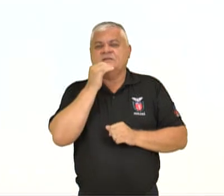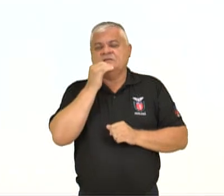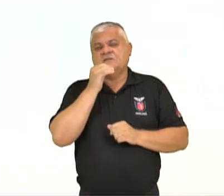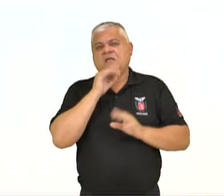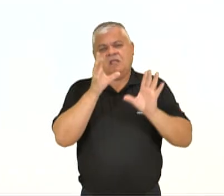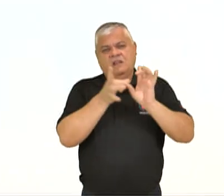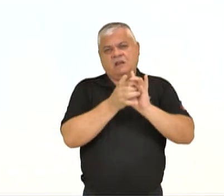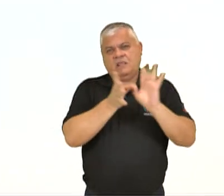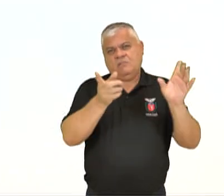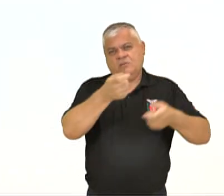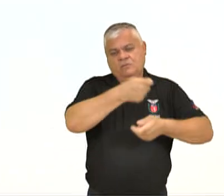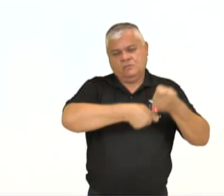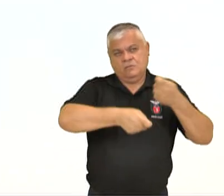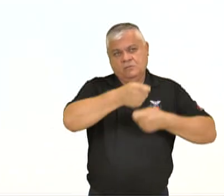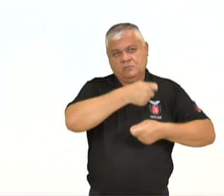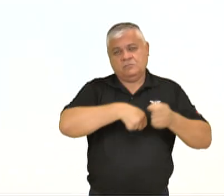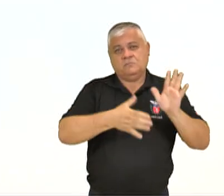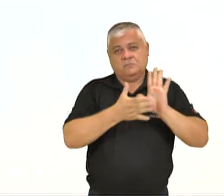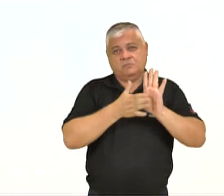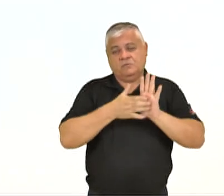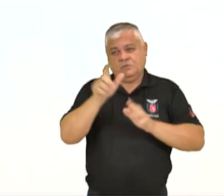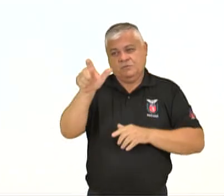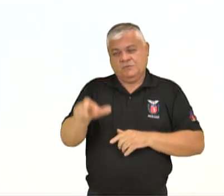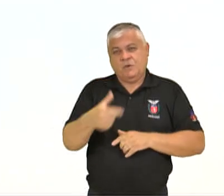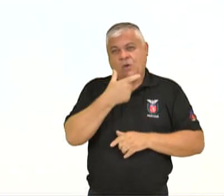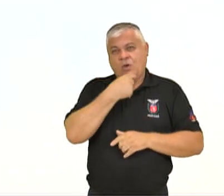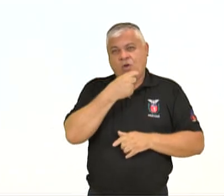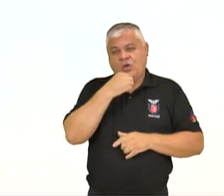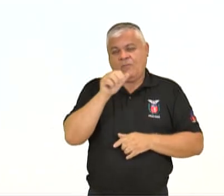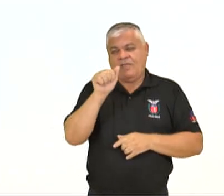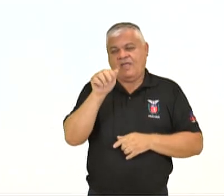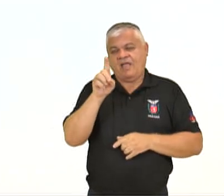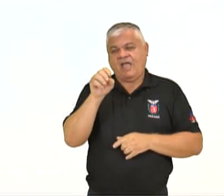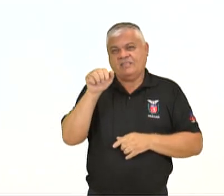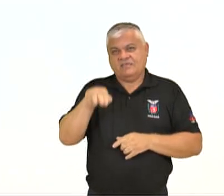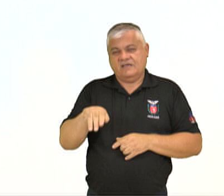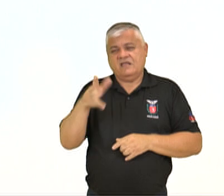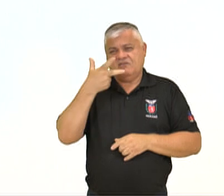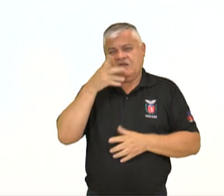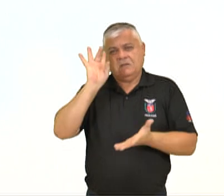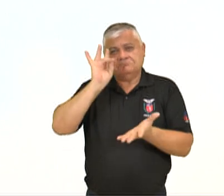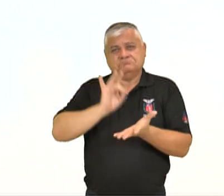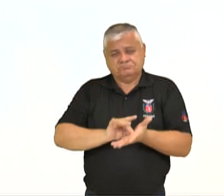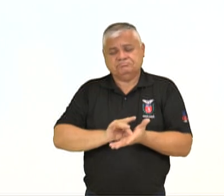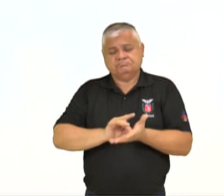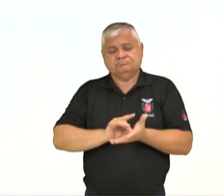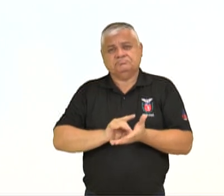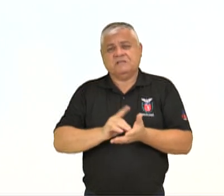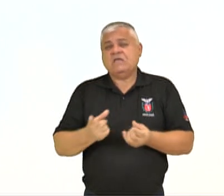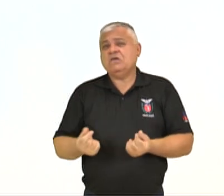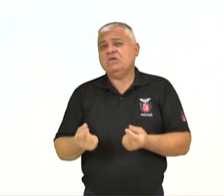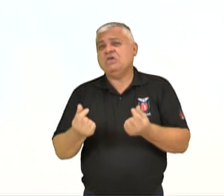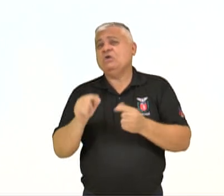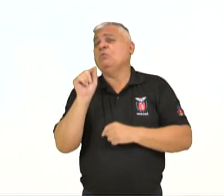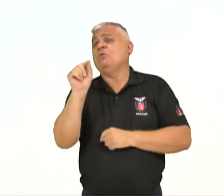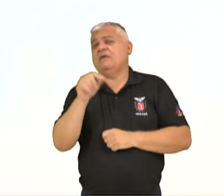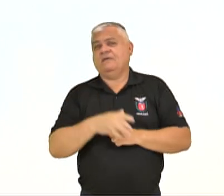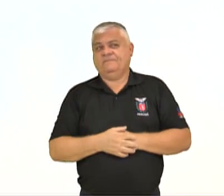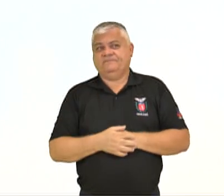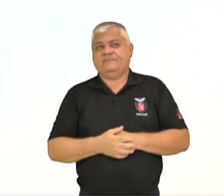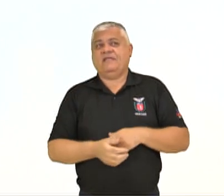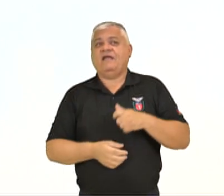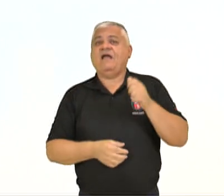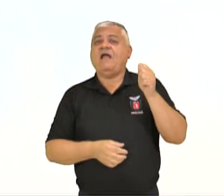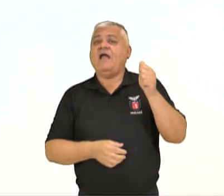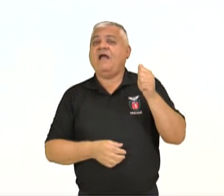liberalismo econômico proposto por Adam Smith afirmava que a única fonte da riqueza é E a